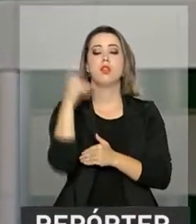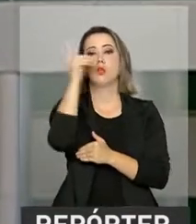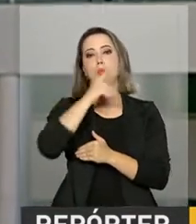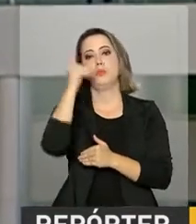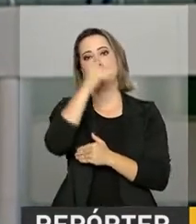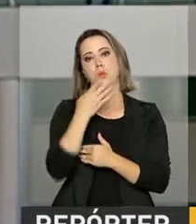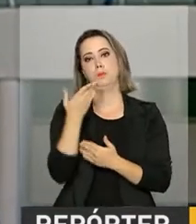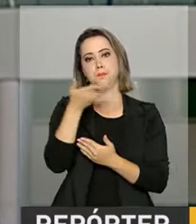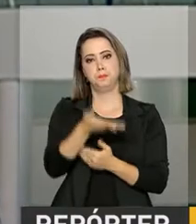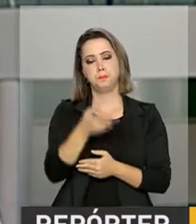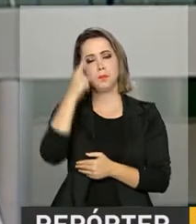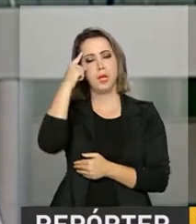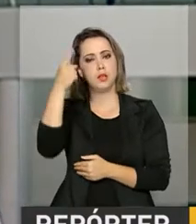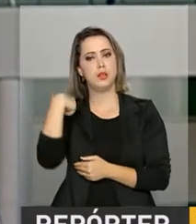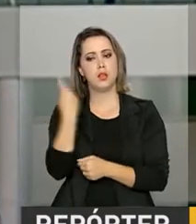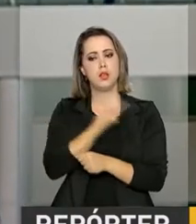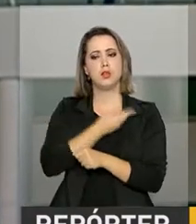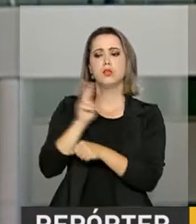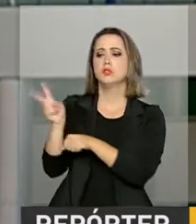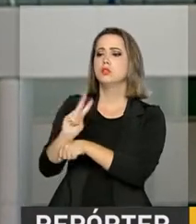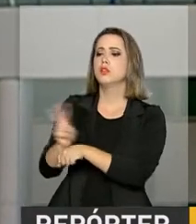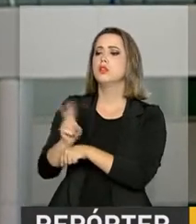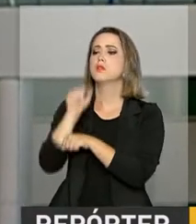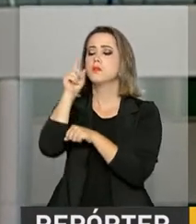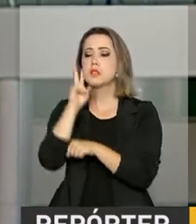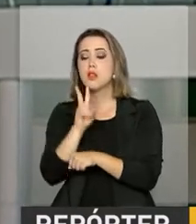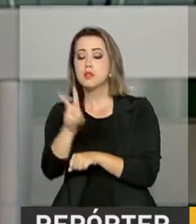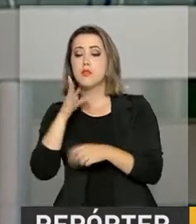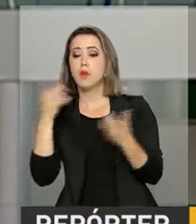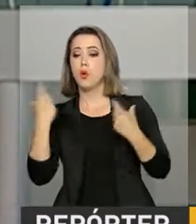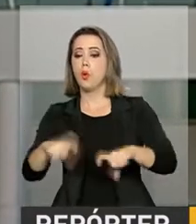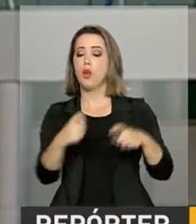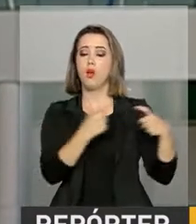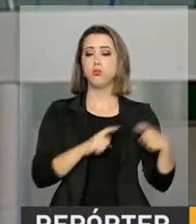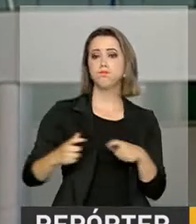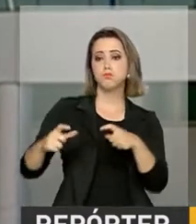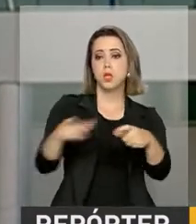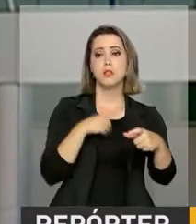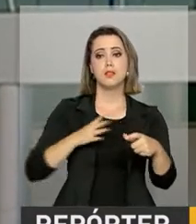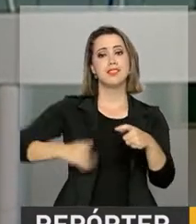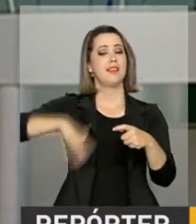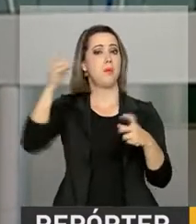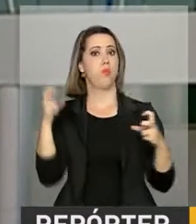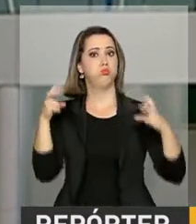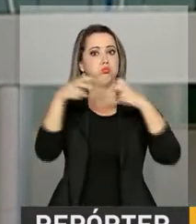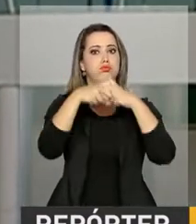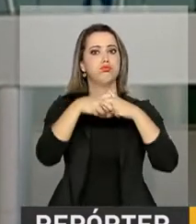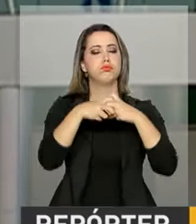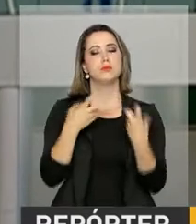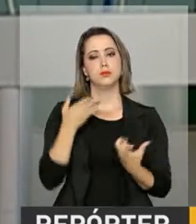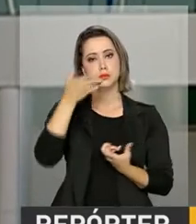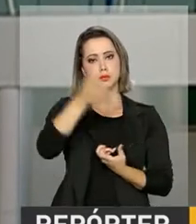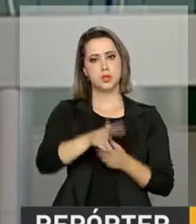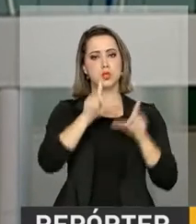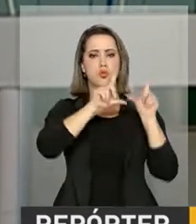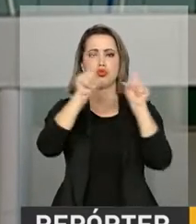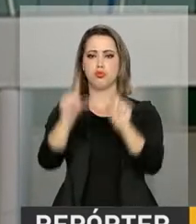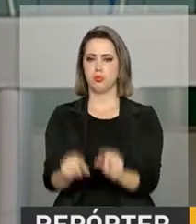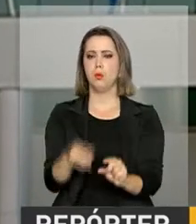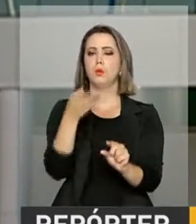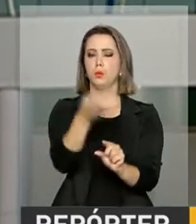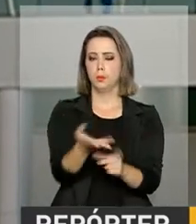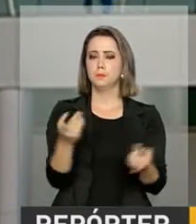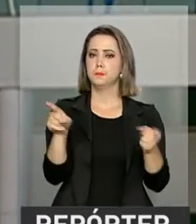domingo a idéia gente fiscalizar aqueles trechos onde a gente registrou o maior número de acidentes graves a idéia é diminuir essa letalidade a